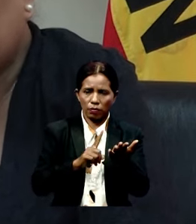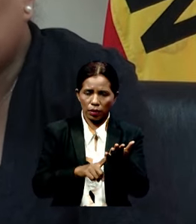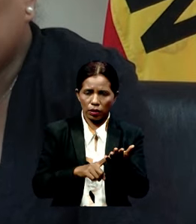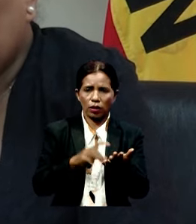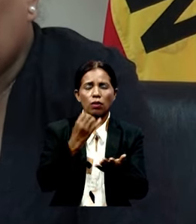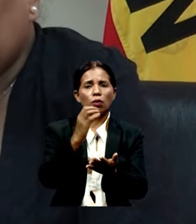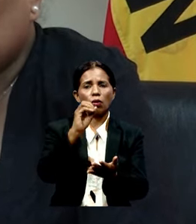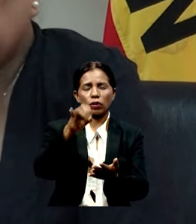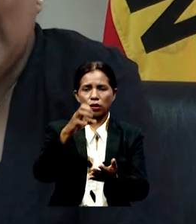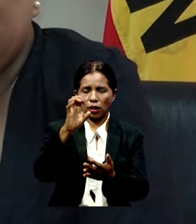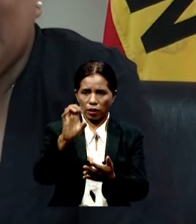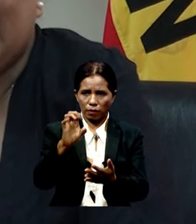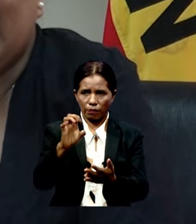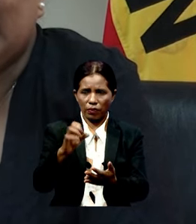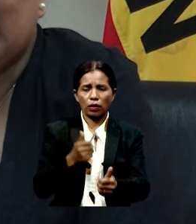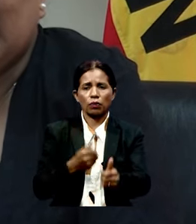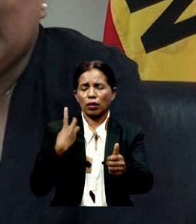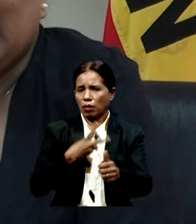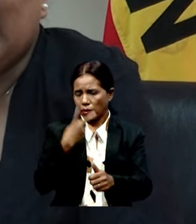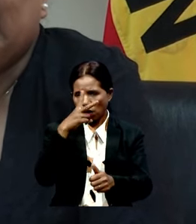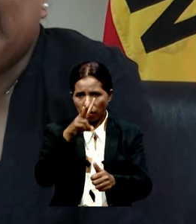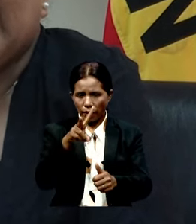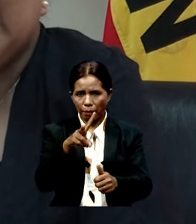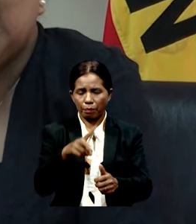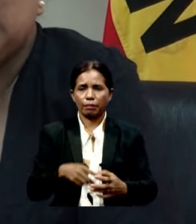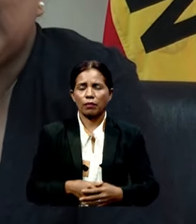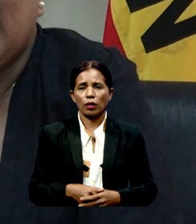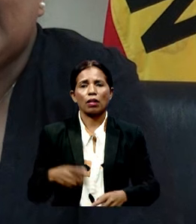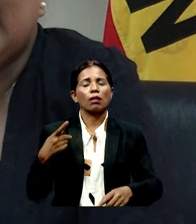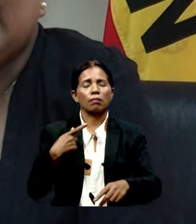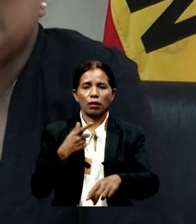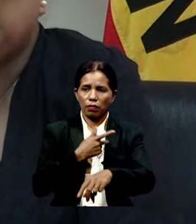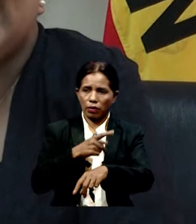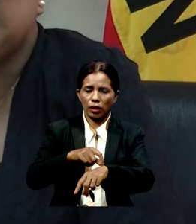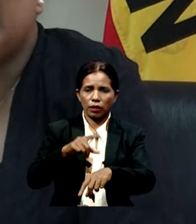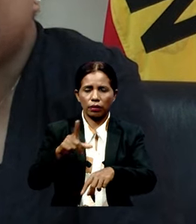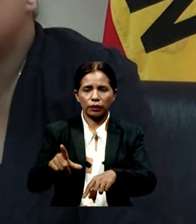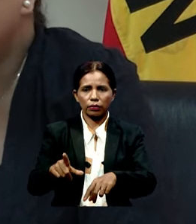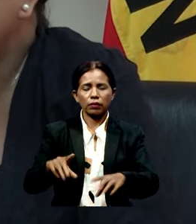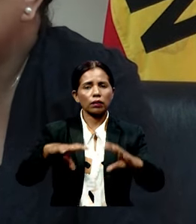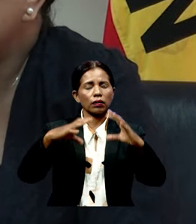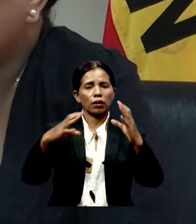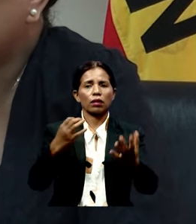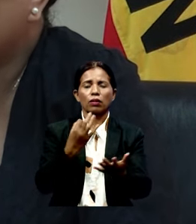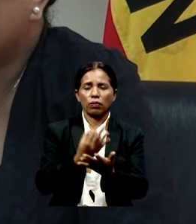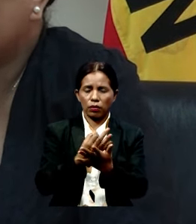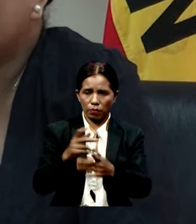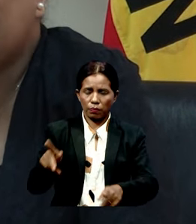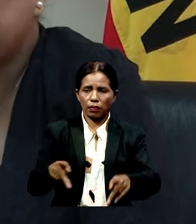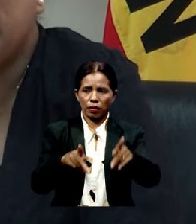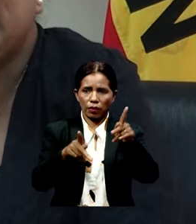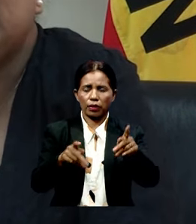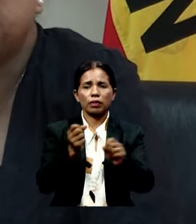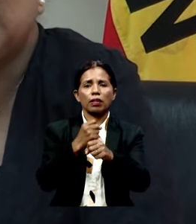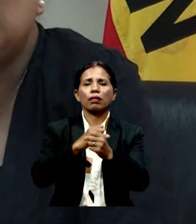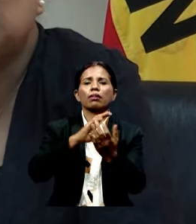geral do Estado. Tuir amine hare kata Parlamento Nacional e Comissão da Finanças Públicas mas errado